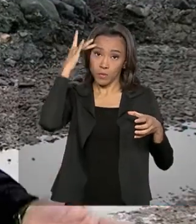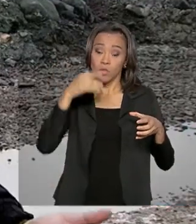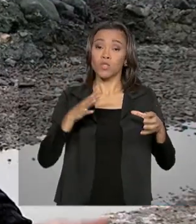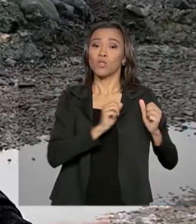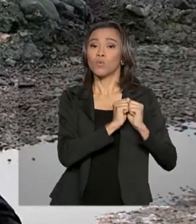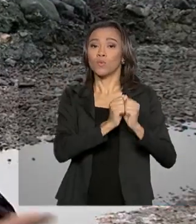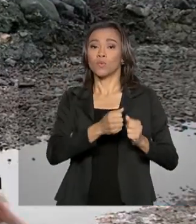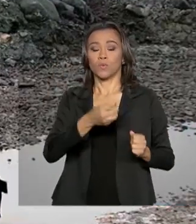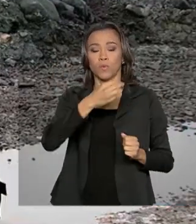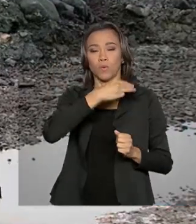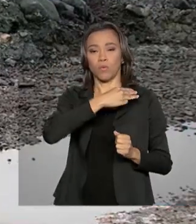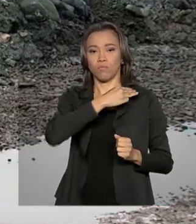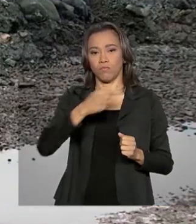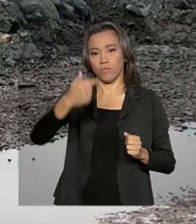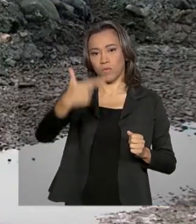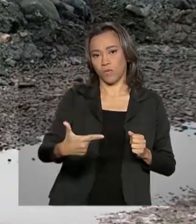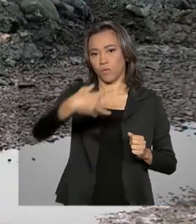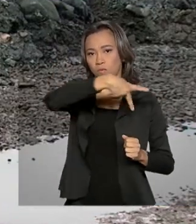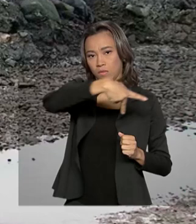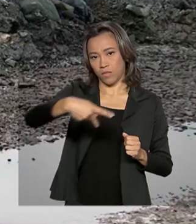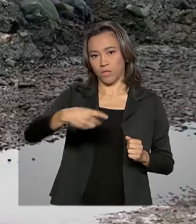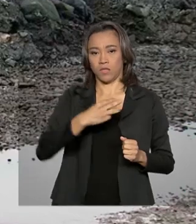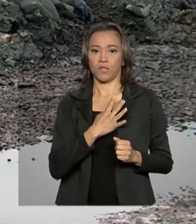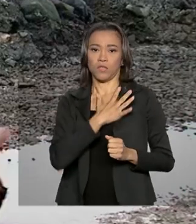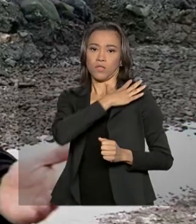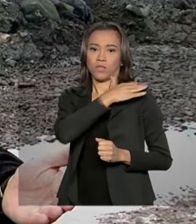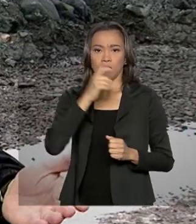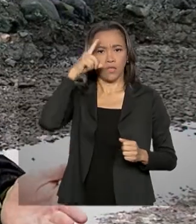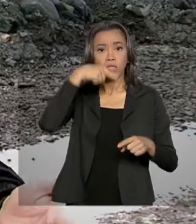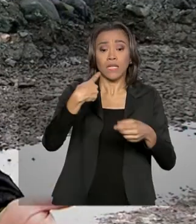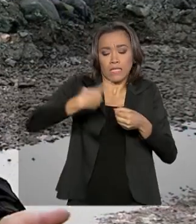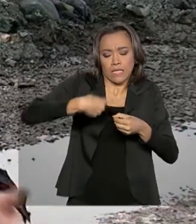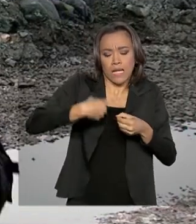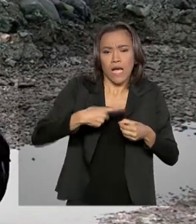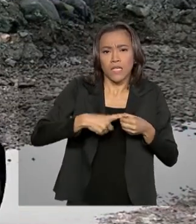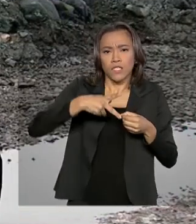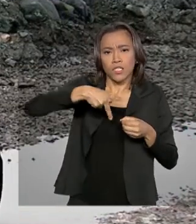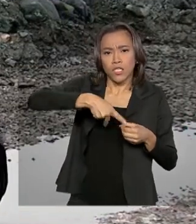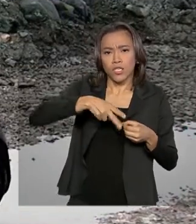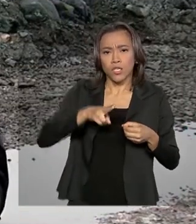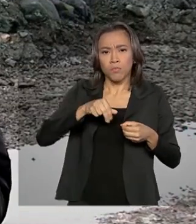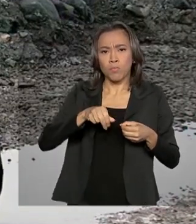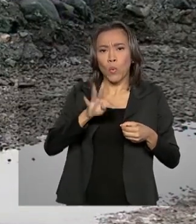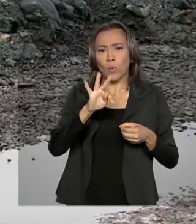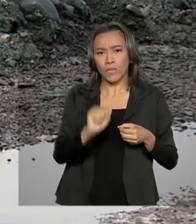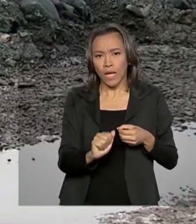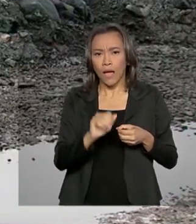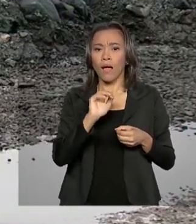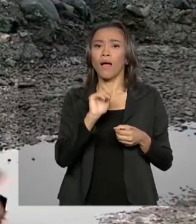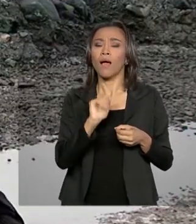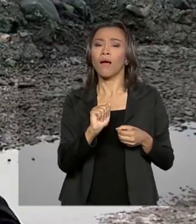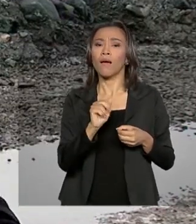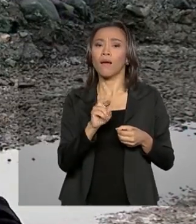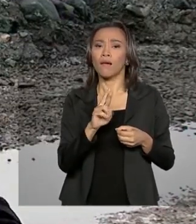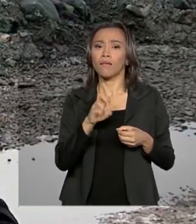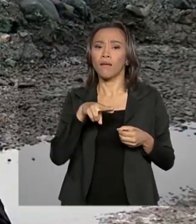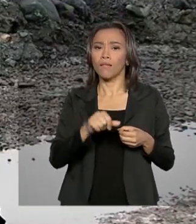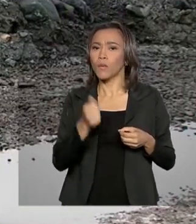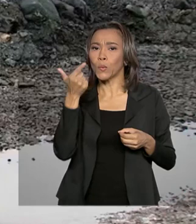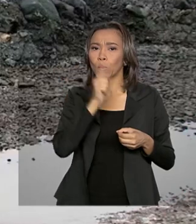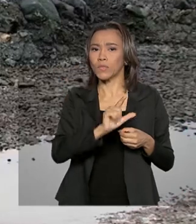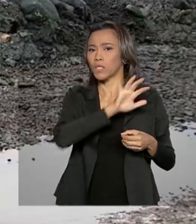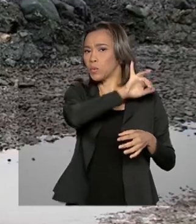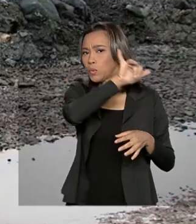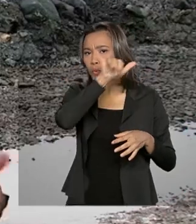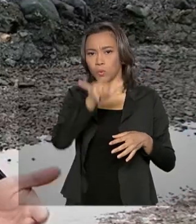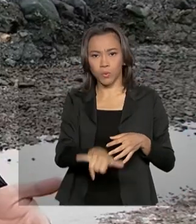de Punta Arenas, que fica no extremo sul do Chile e é onde tem a travessia mais rápida aqui para a Antártica, não conseguiu decolar na